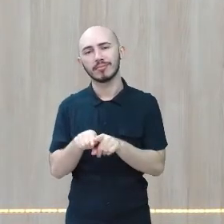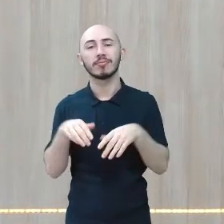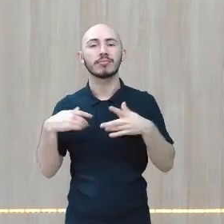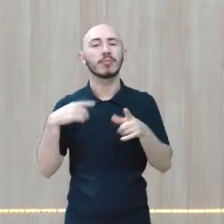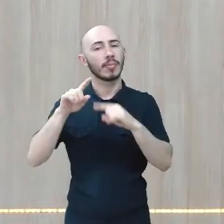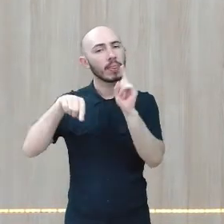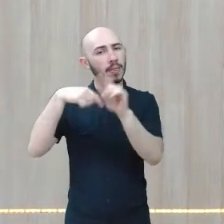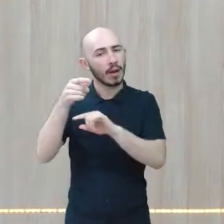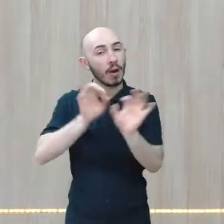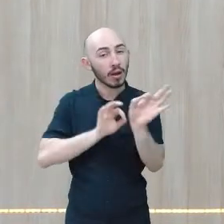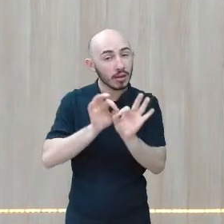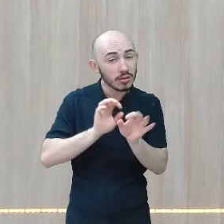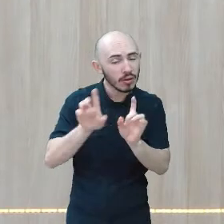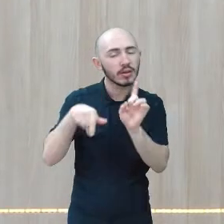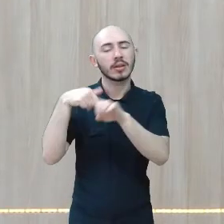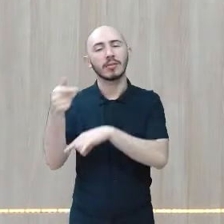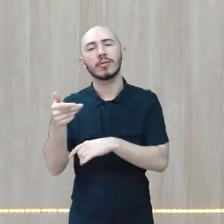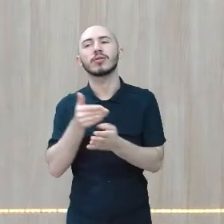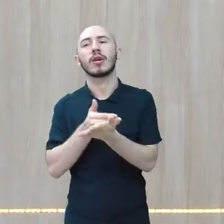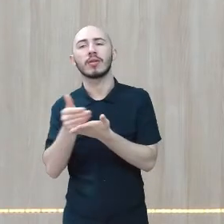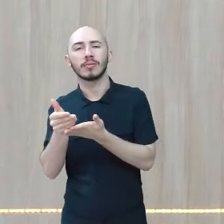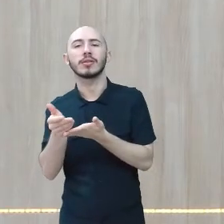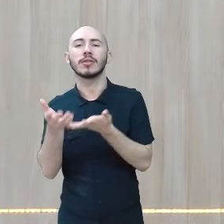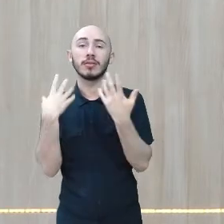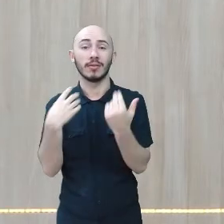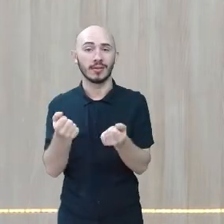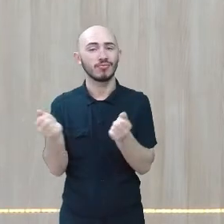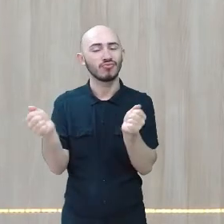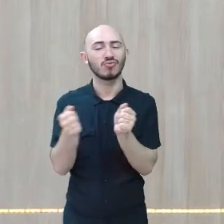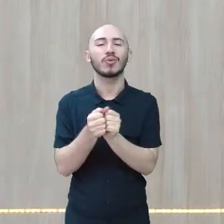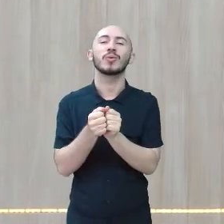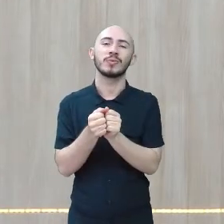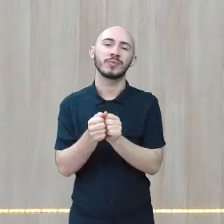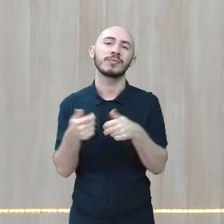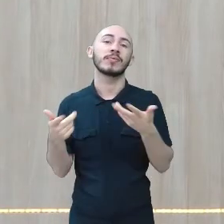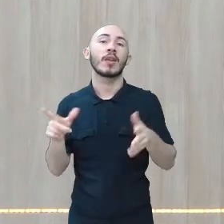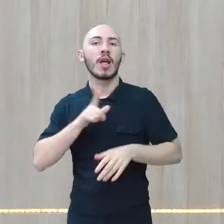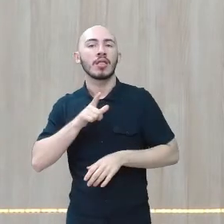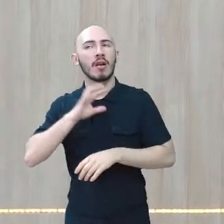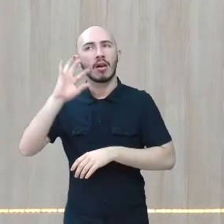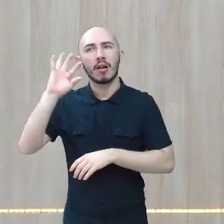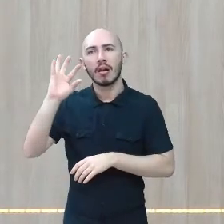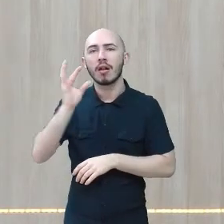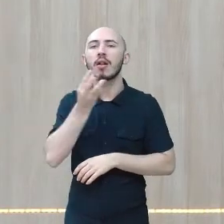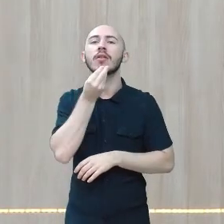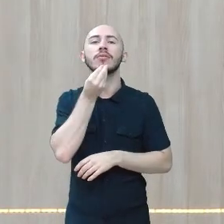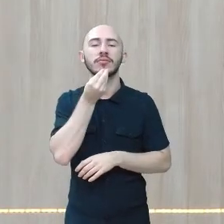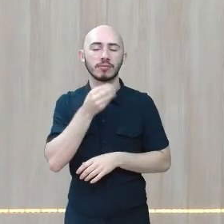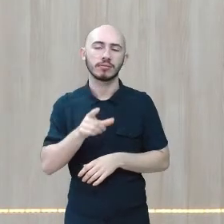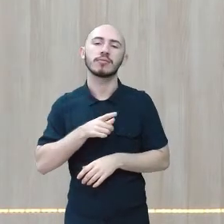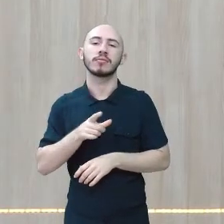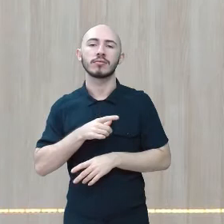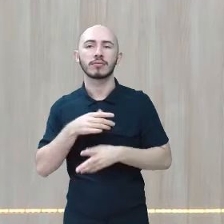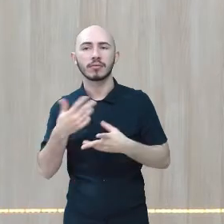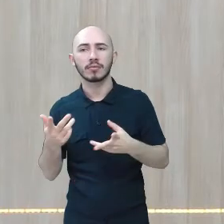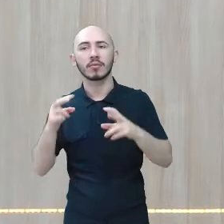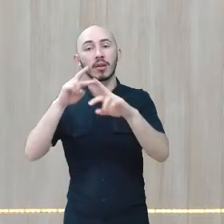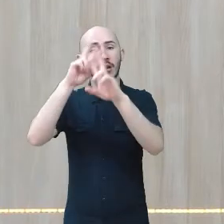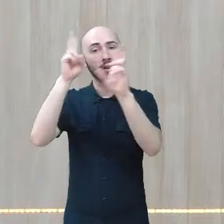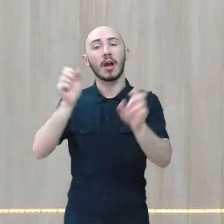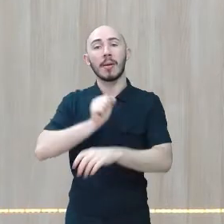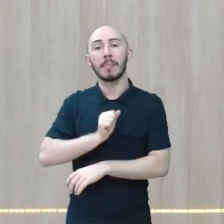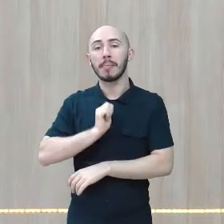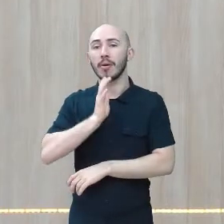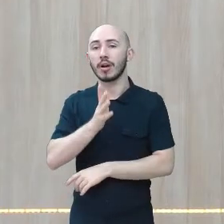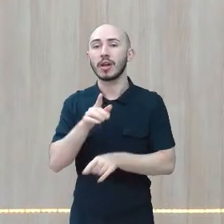se organizar, vamos caminhar nessa trilha juntos, onde iremos ter mais conhecimentos sobre